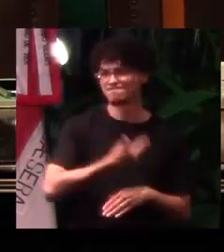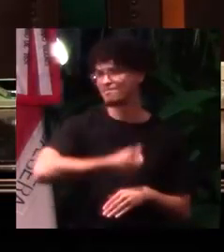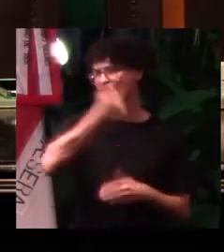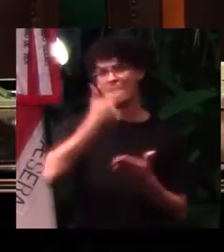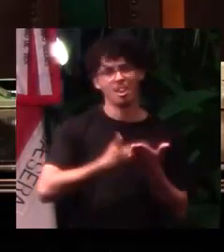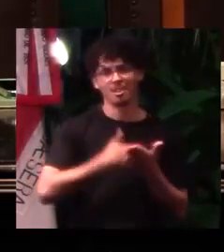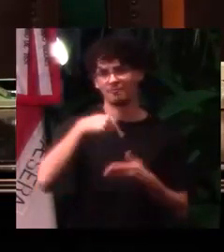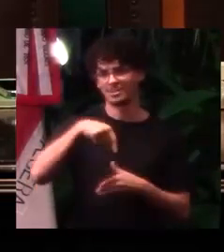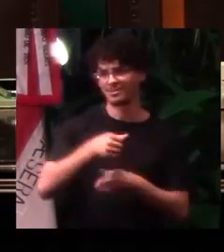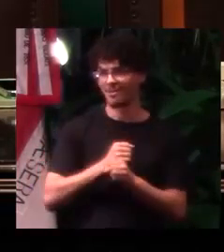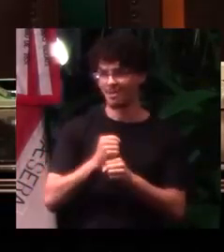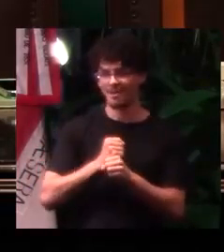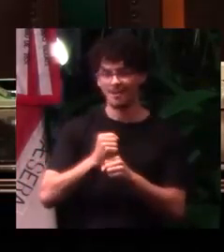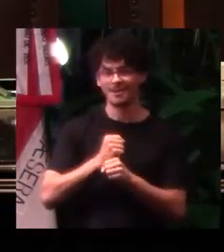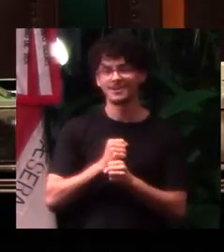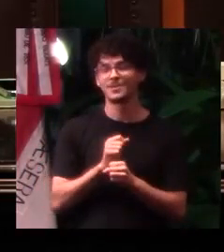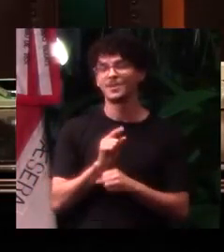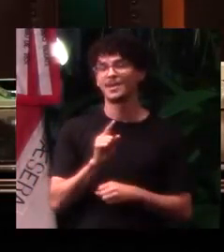ano,